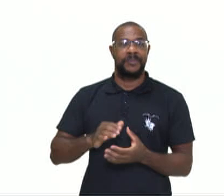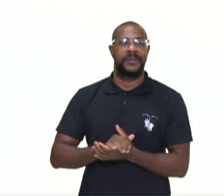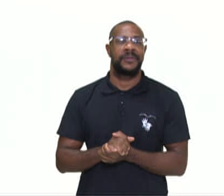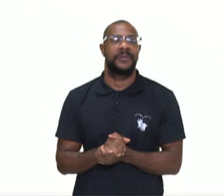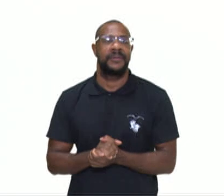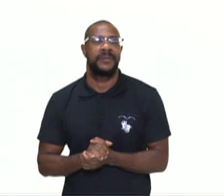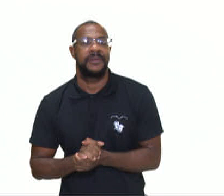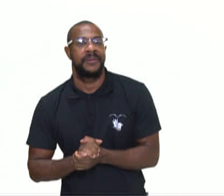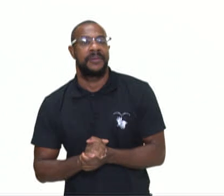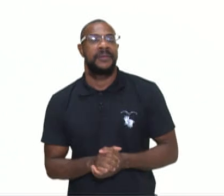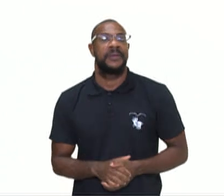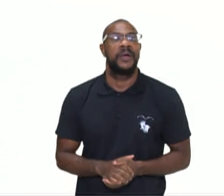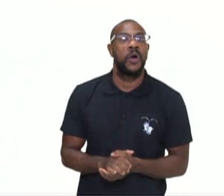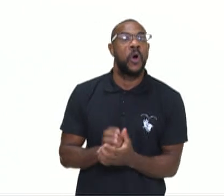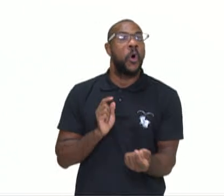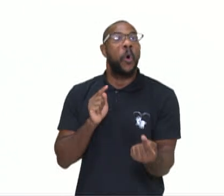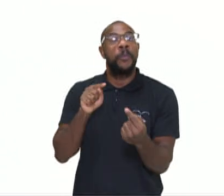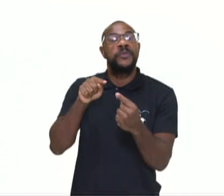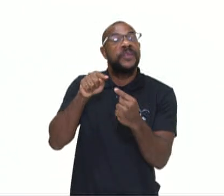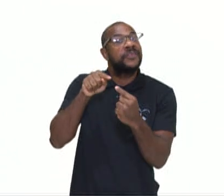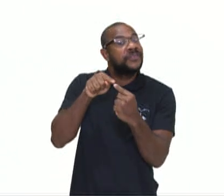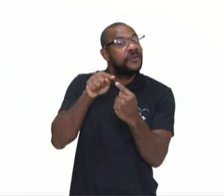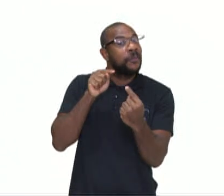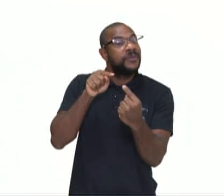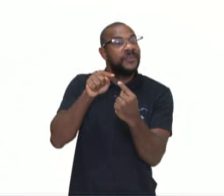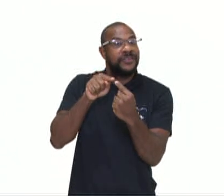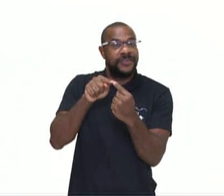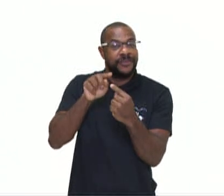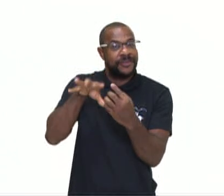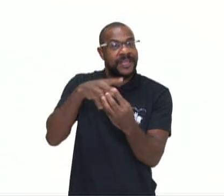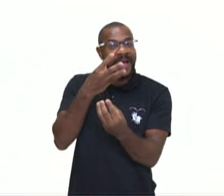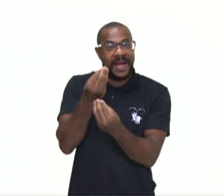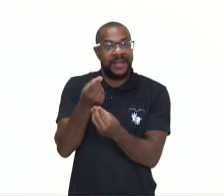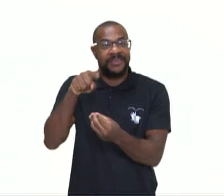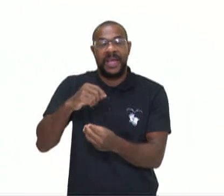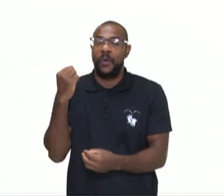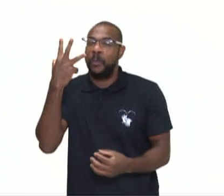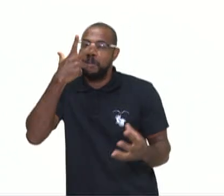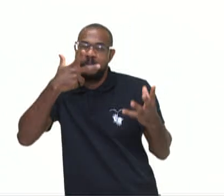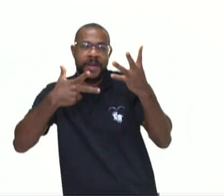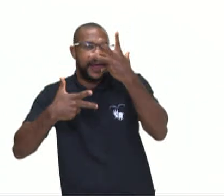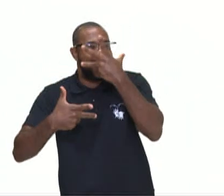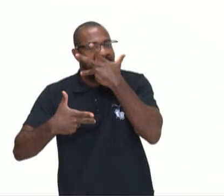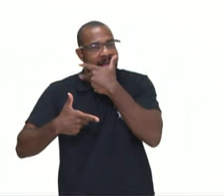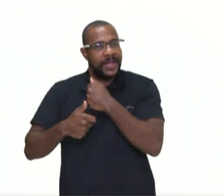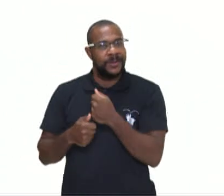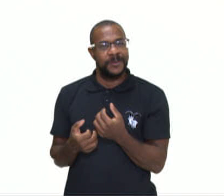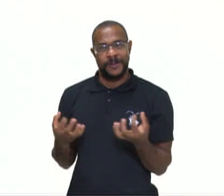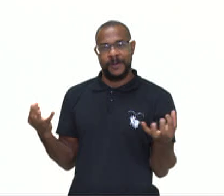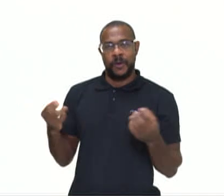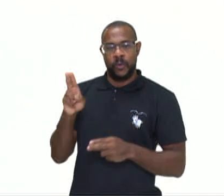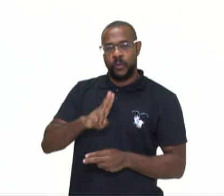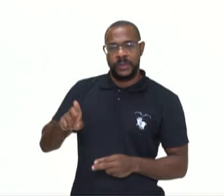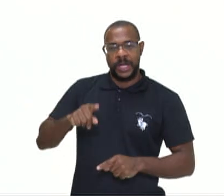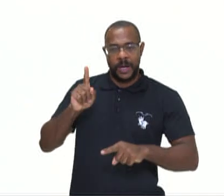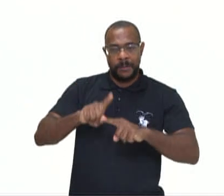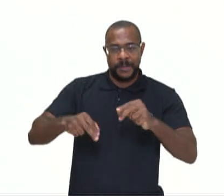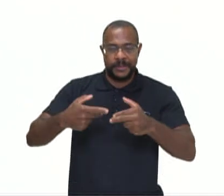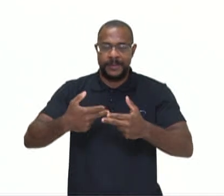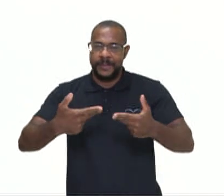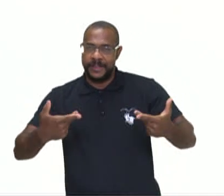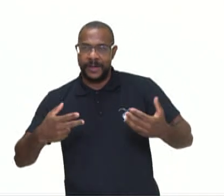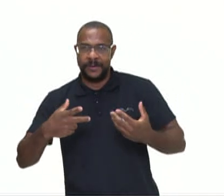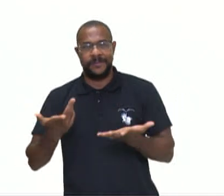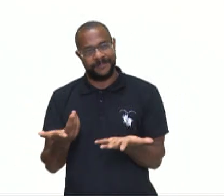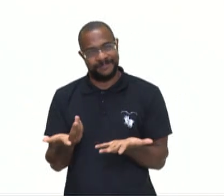O objetivo da arte pela arte é o belo, a criação da beleza pelo uso perfeito dos recursos artísticos. Nesse sentido,